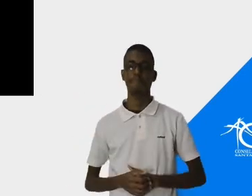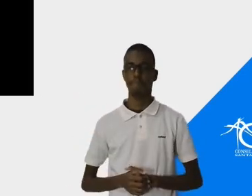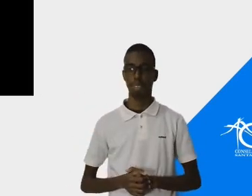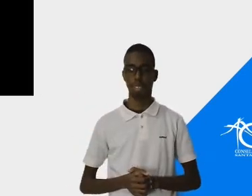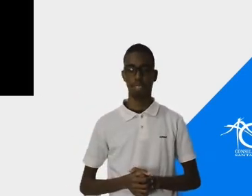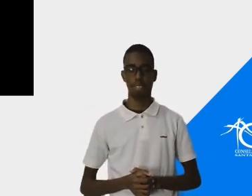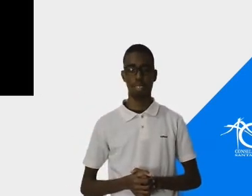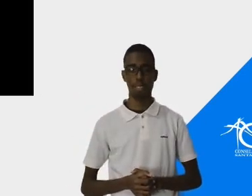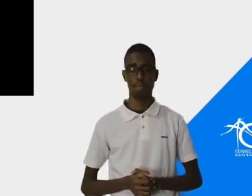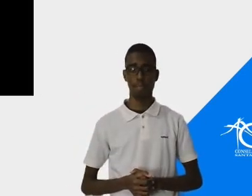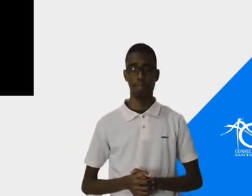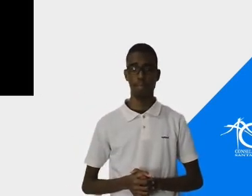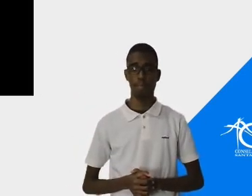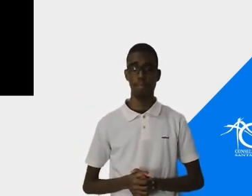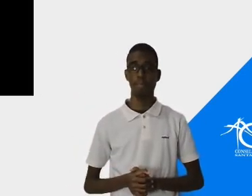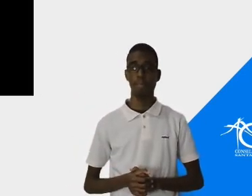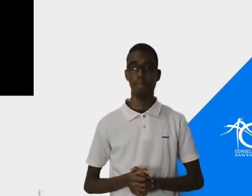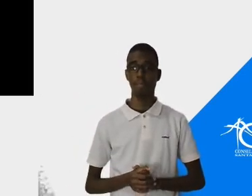que nós temos aqui